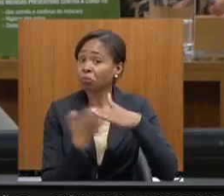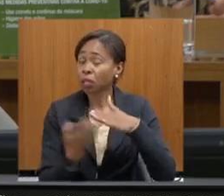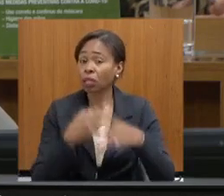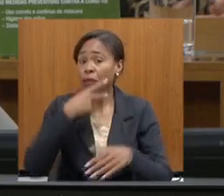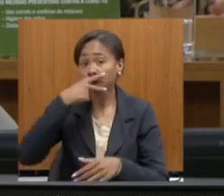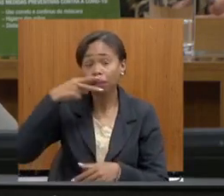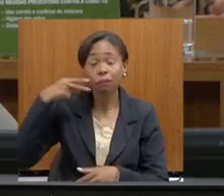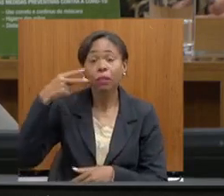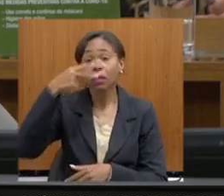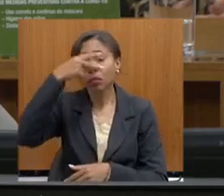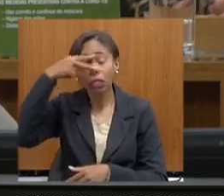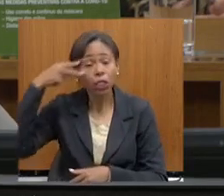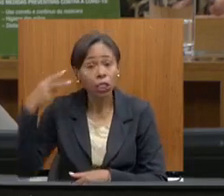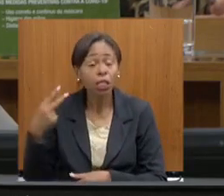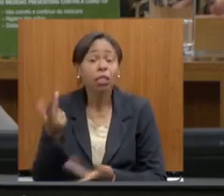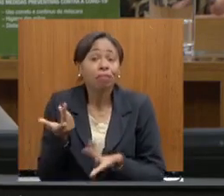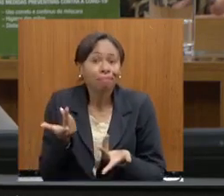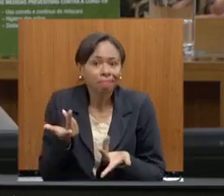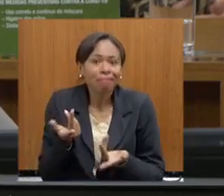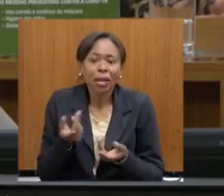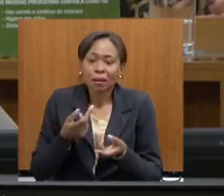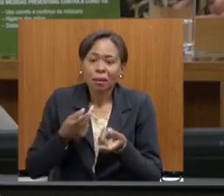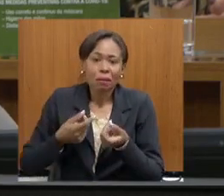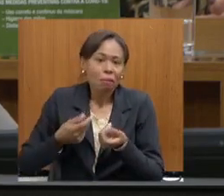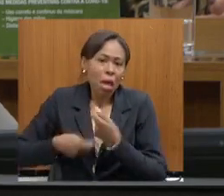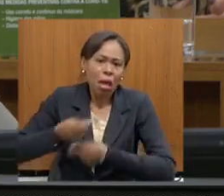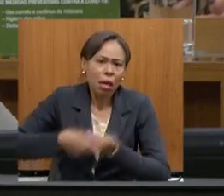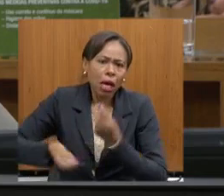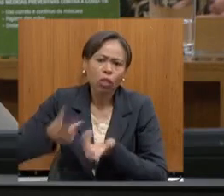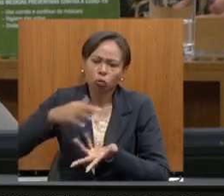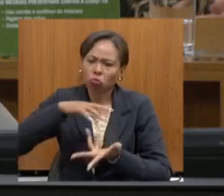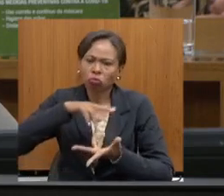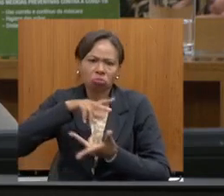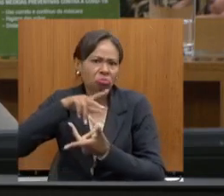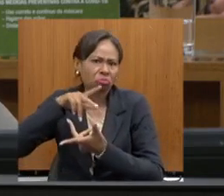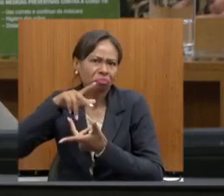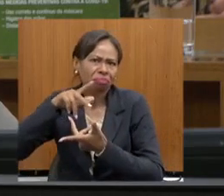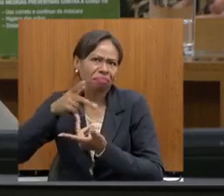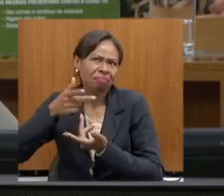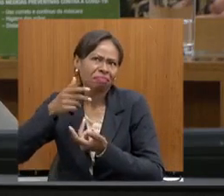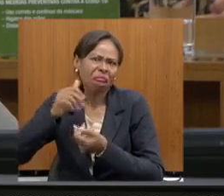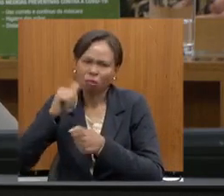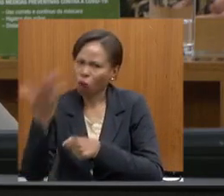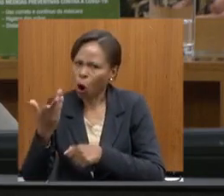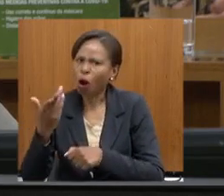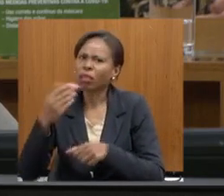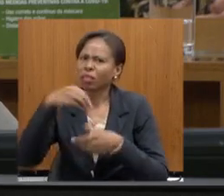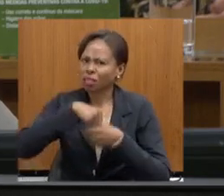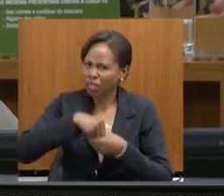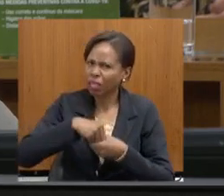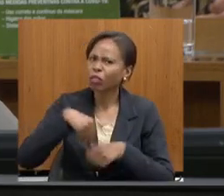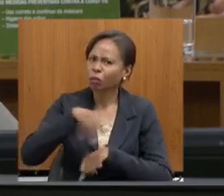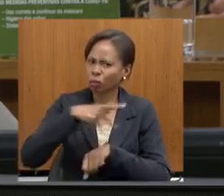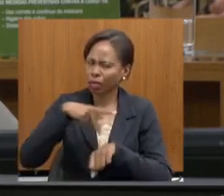e internacional Manteninha e seguindo as diretrizes e se tornando aí um a pele a pele de